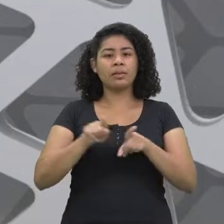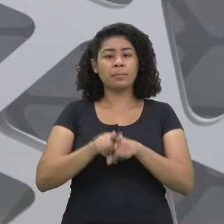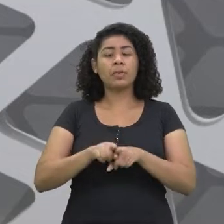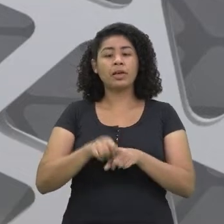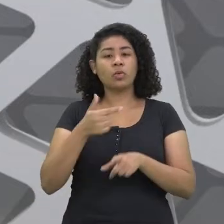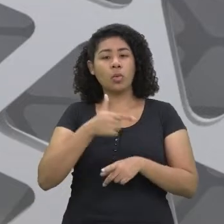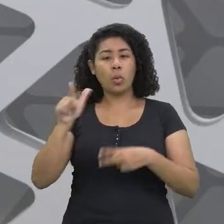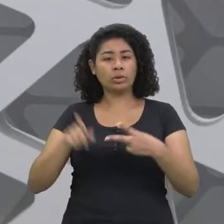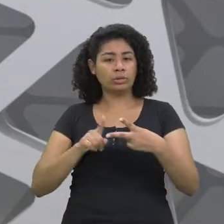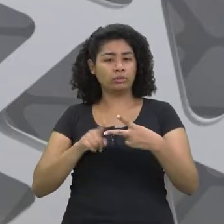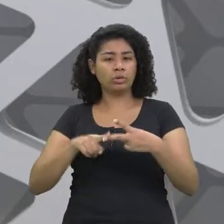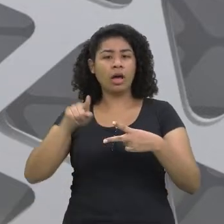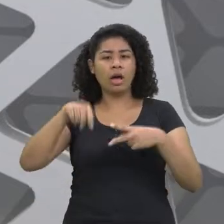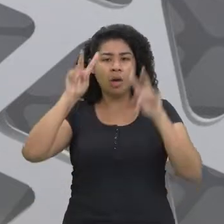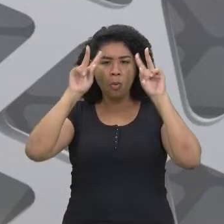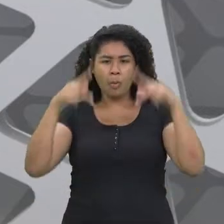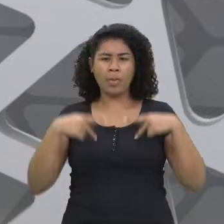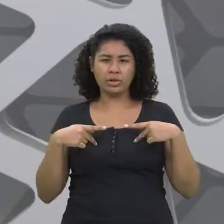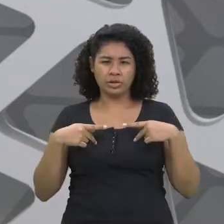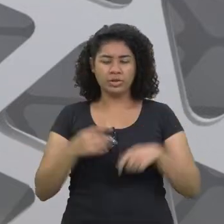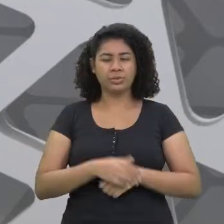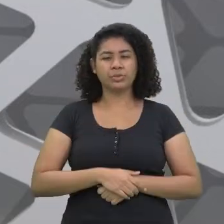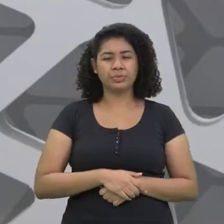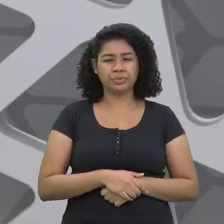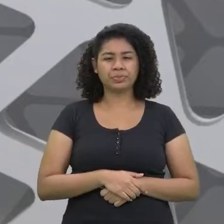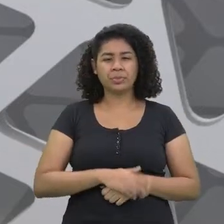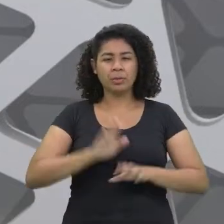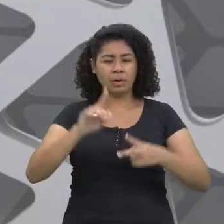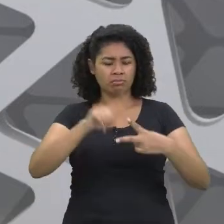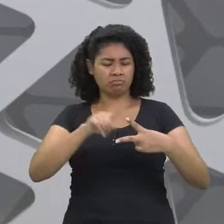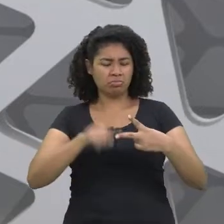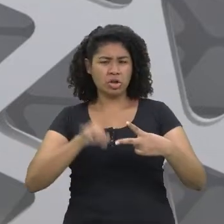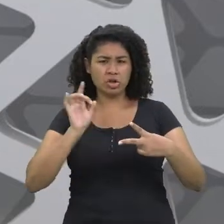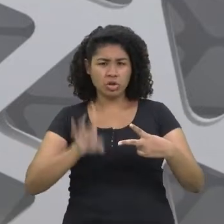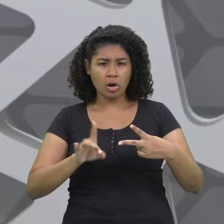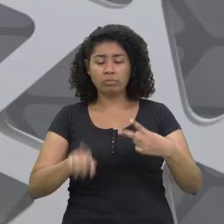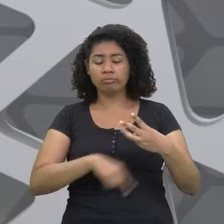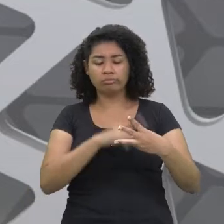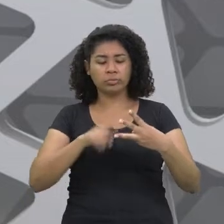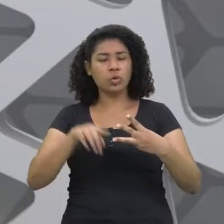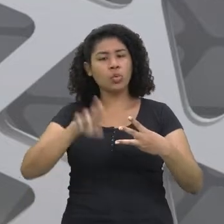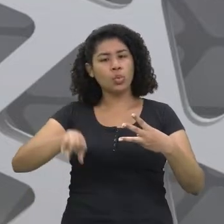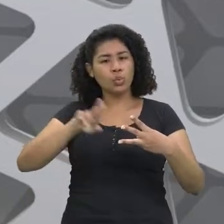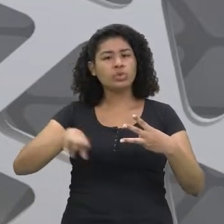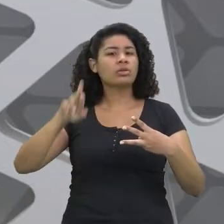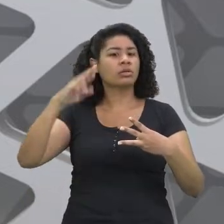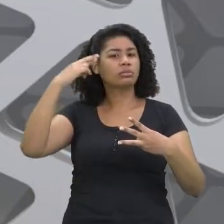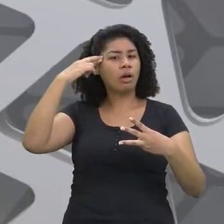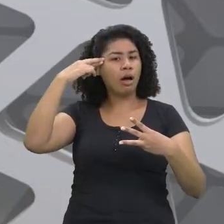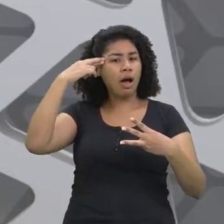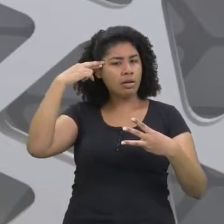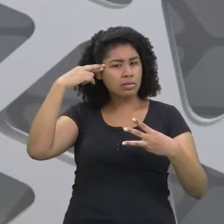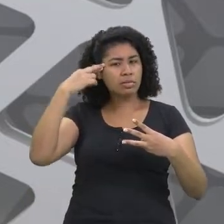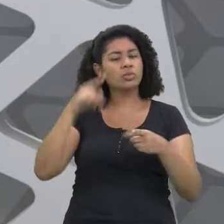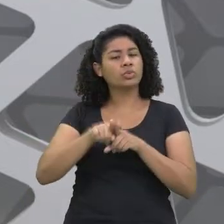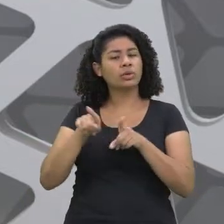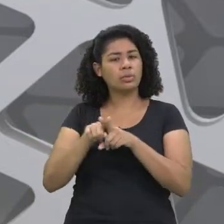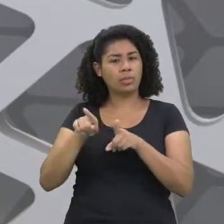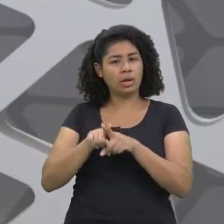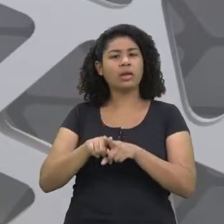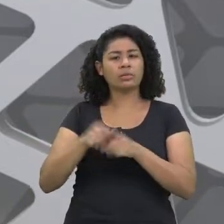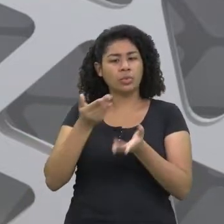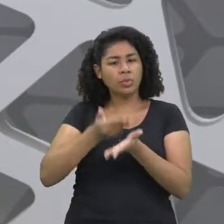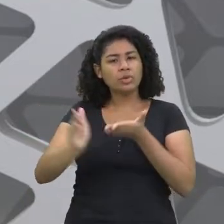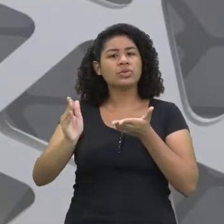humanista. Mas, para além dessas questões, da utilização da razão, né, da racionalidade científica também, que passava a ser exigida